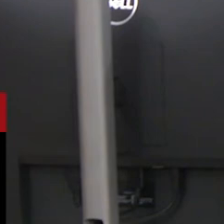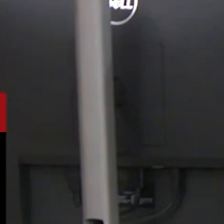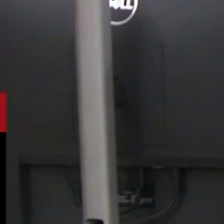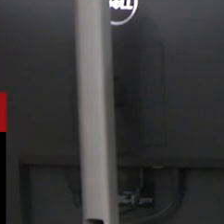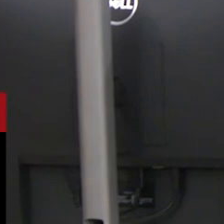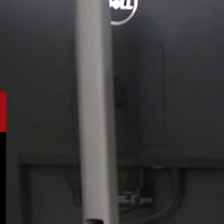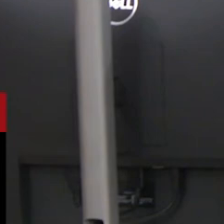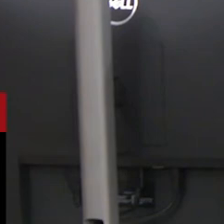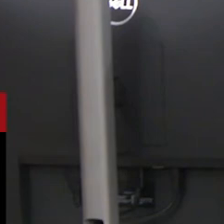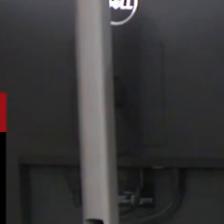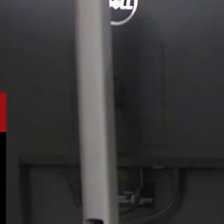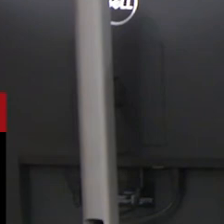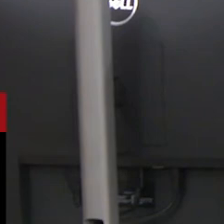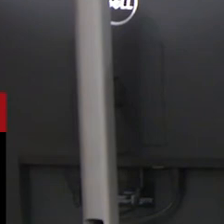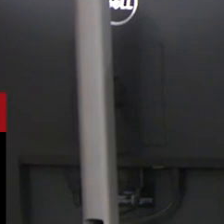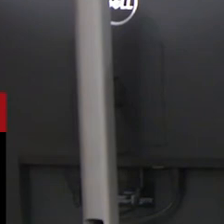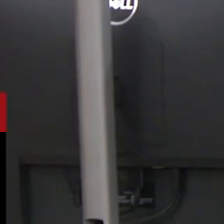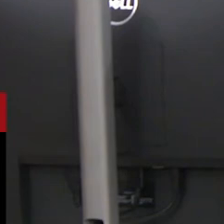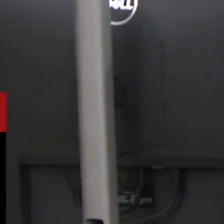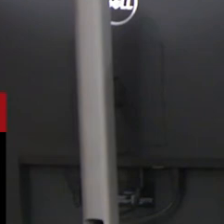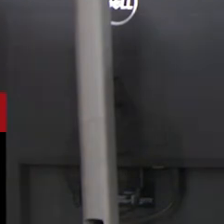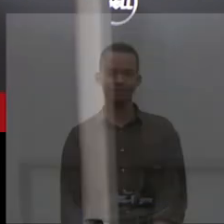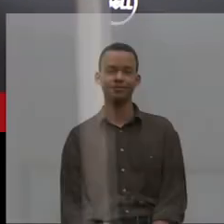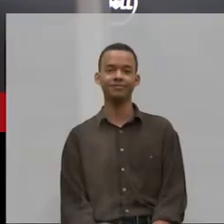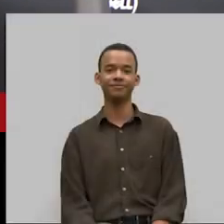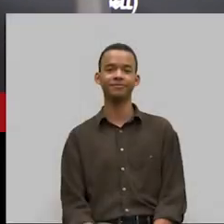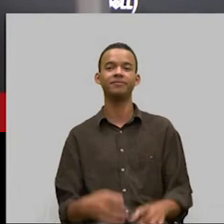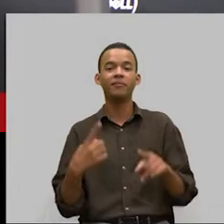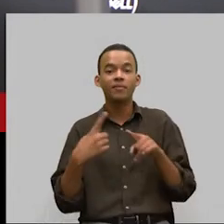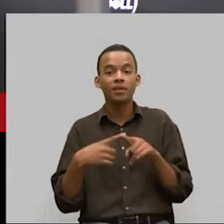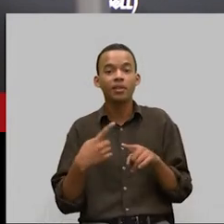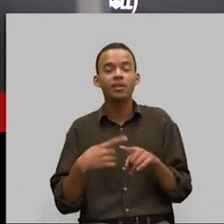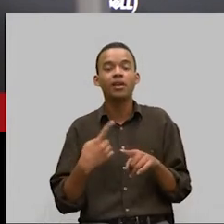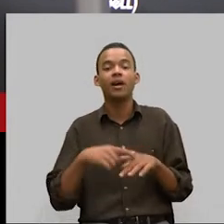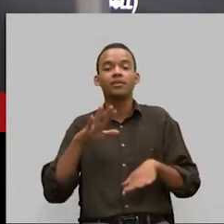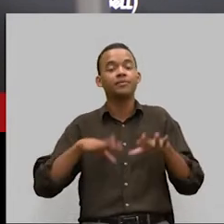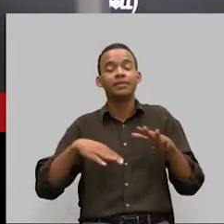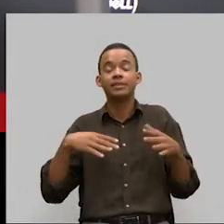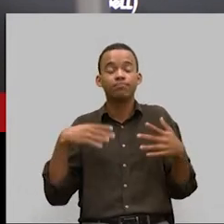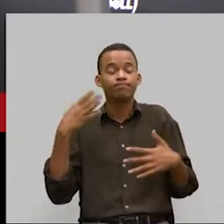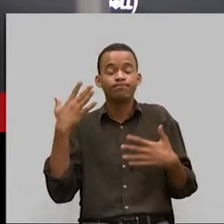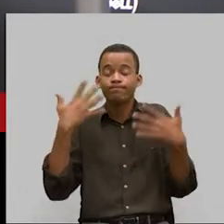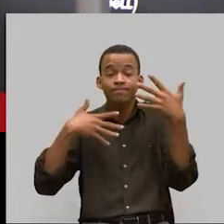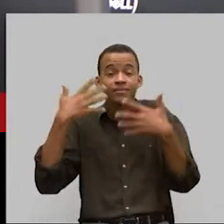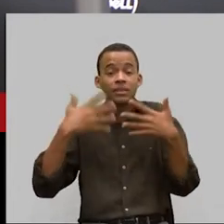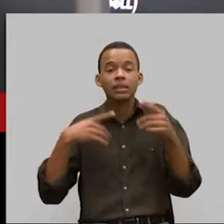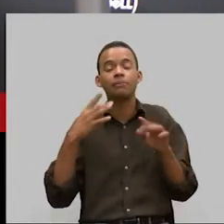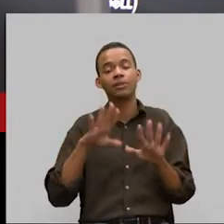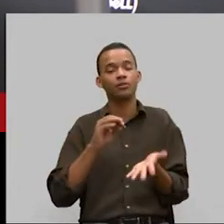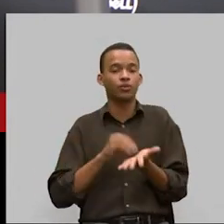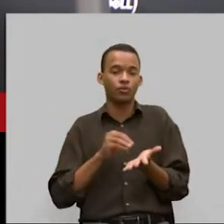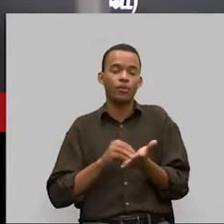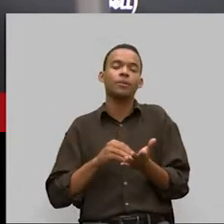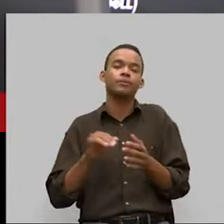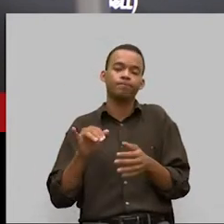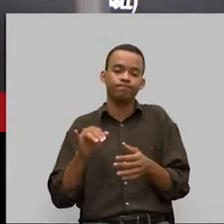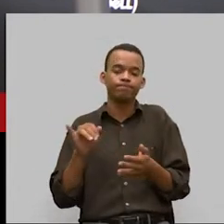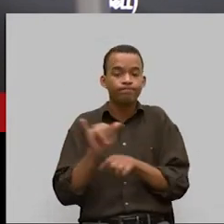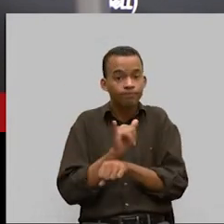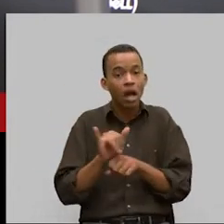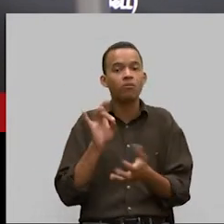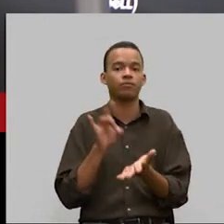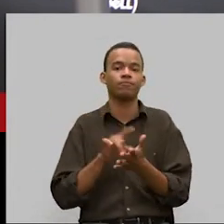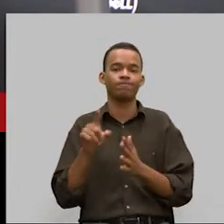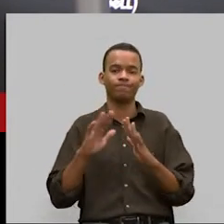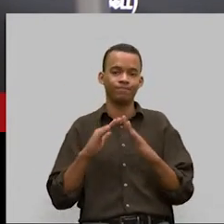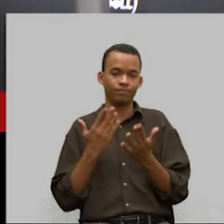educação escolar quilombola né porque é um modelo que a gente sonha muito mas carece de uma efetividade realmente nas escolas a gente tem